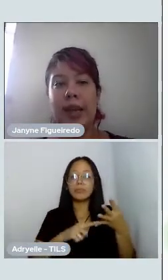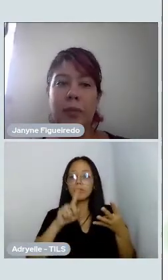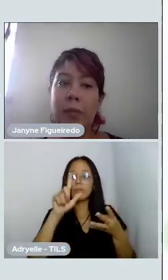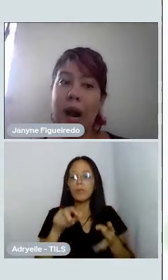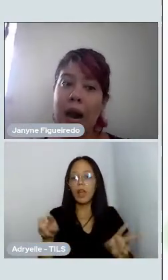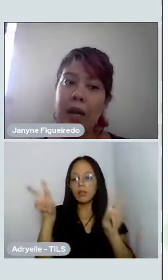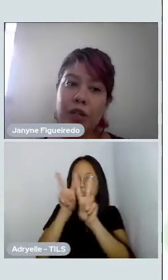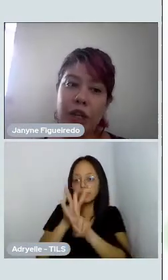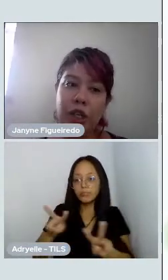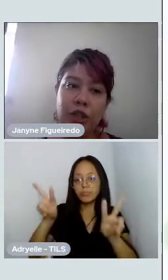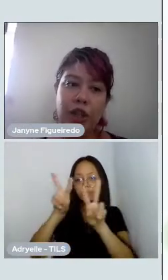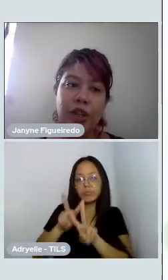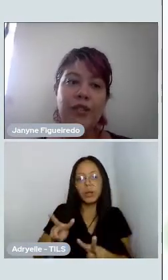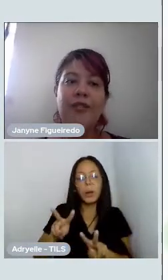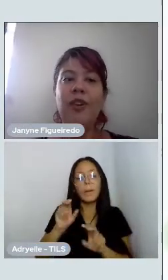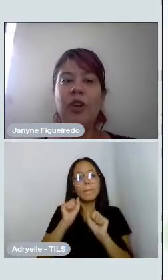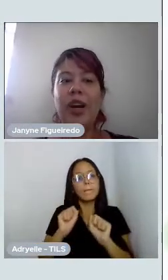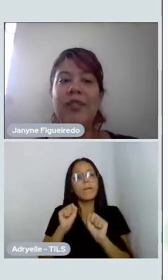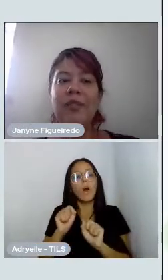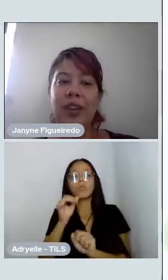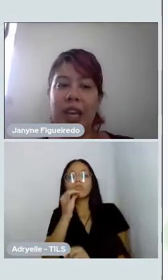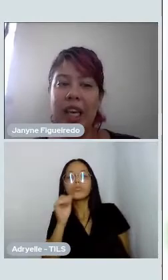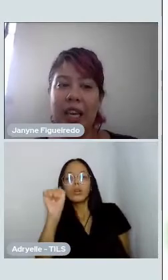também podem ser imagens,